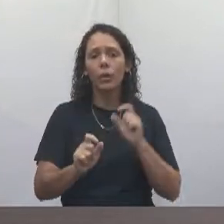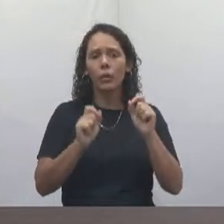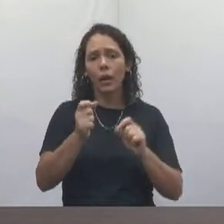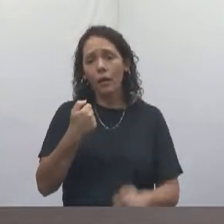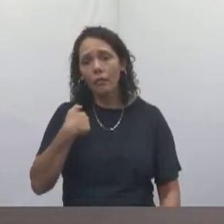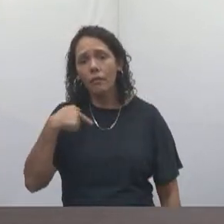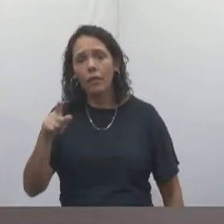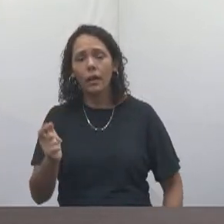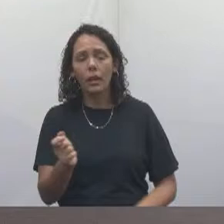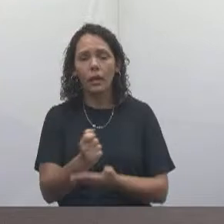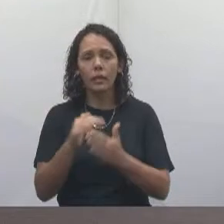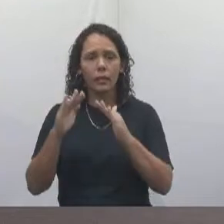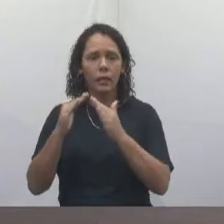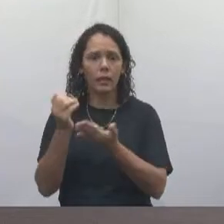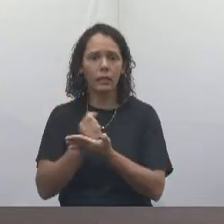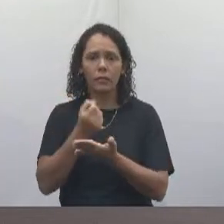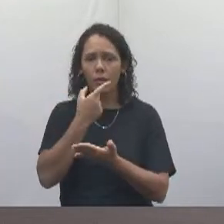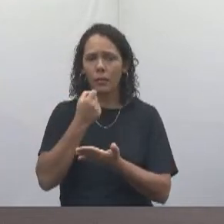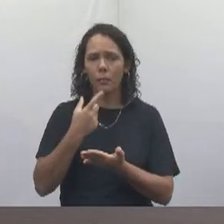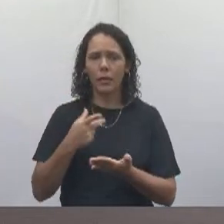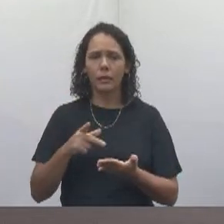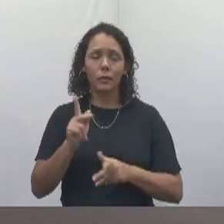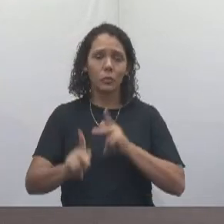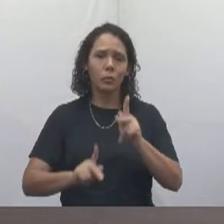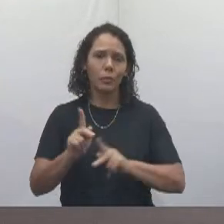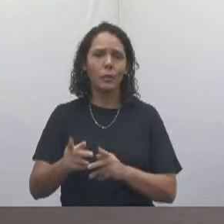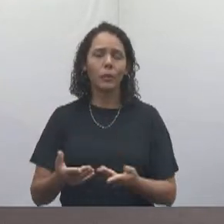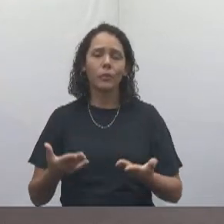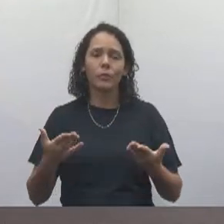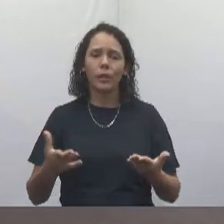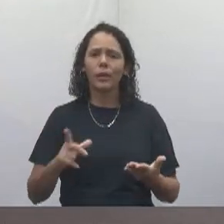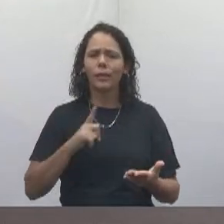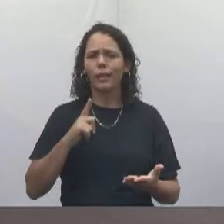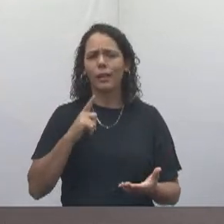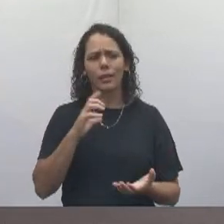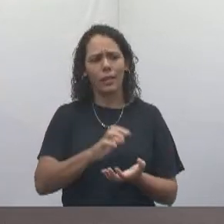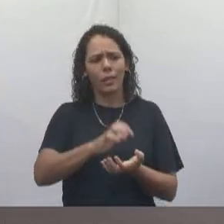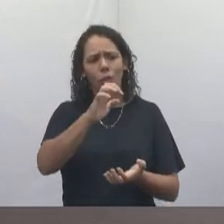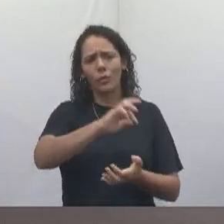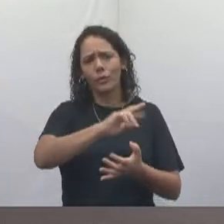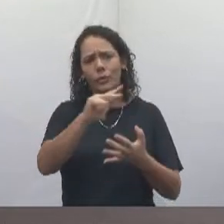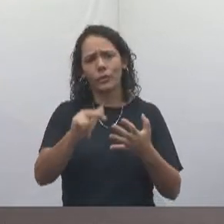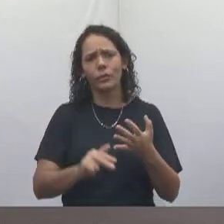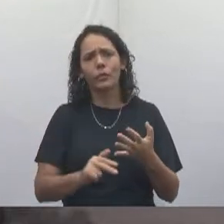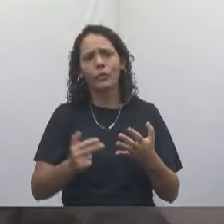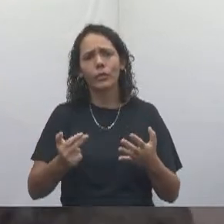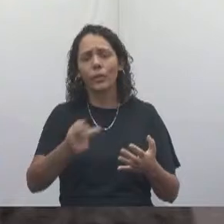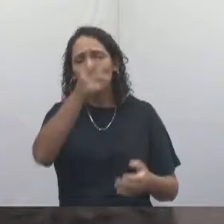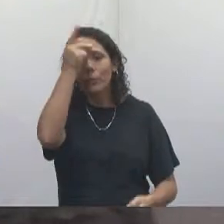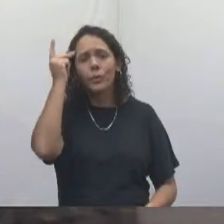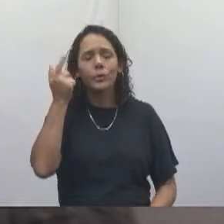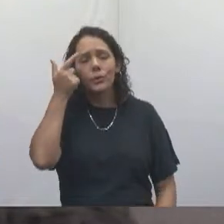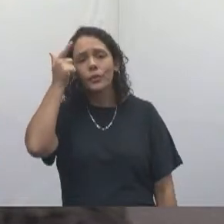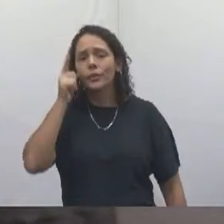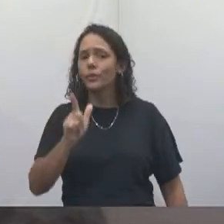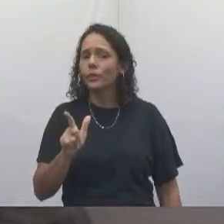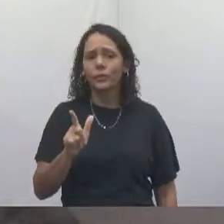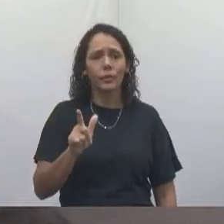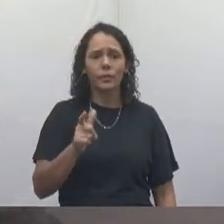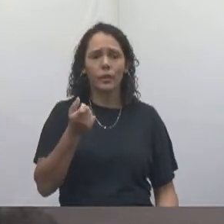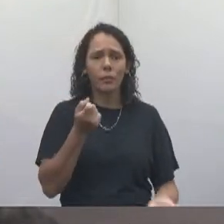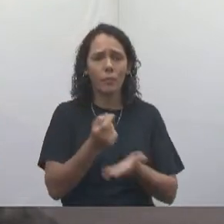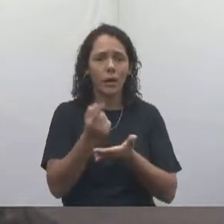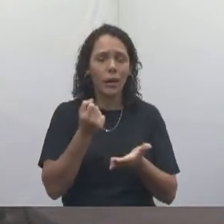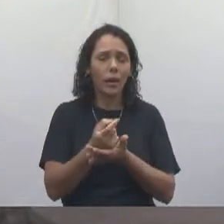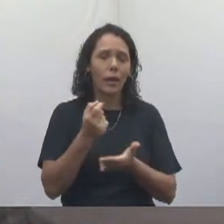na farmácia popular. Ora, senhor prefeito, tem muitos idosos, muitas pessoas que não conseguem pagar